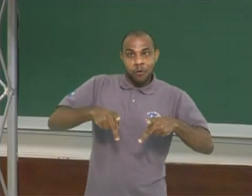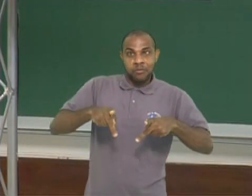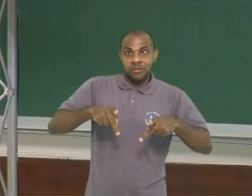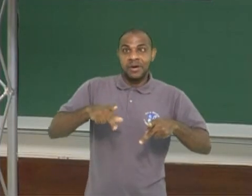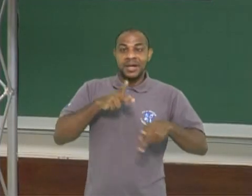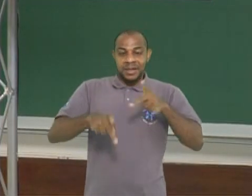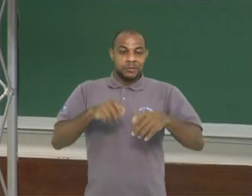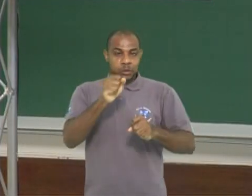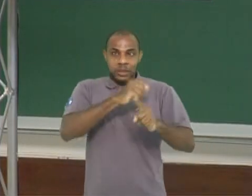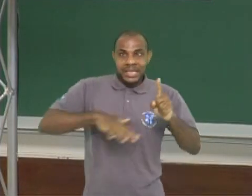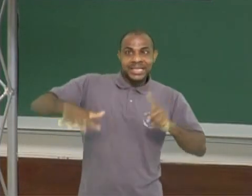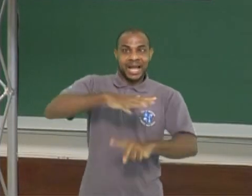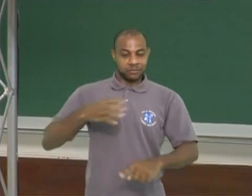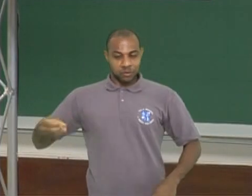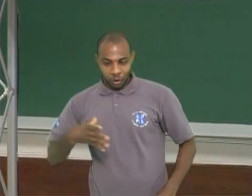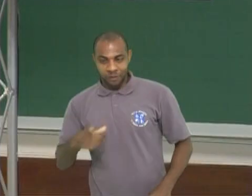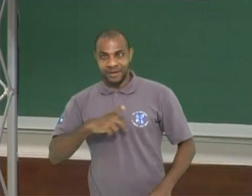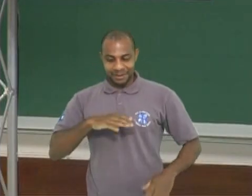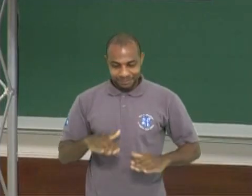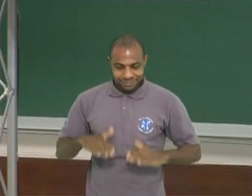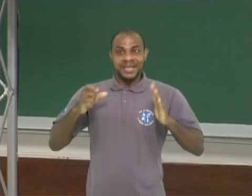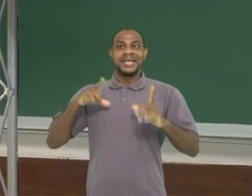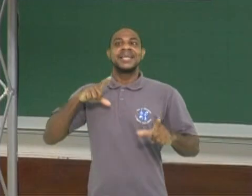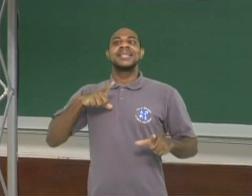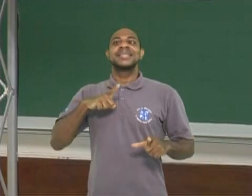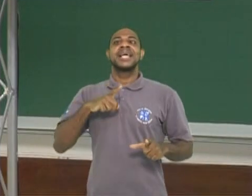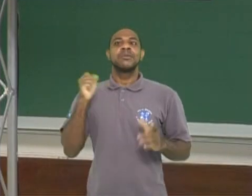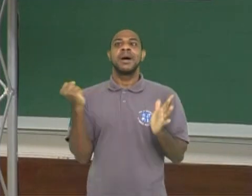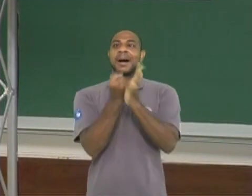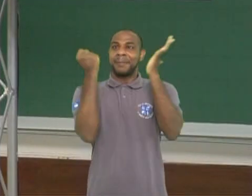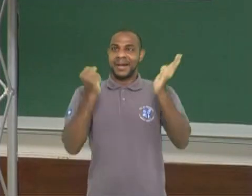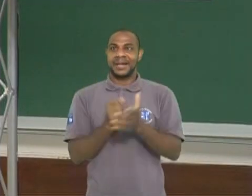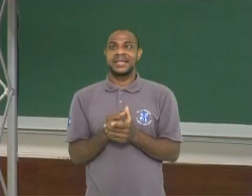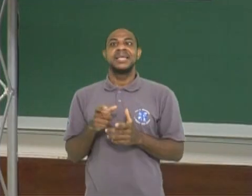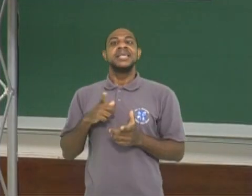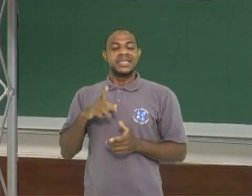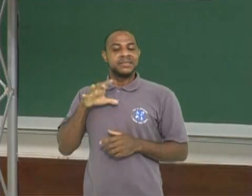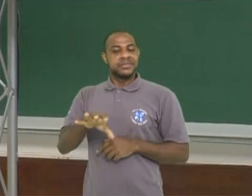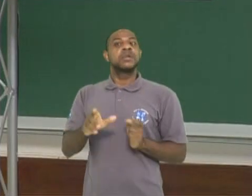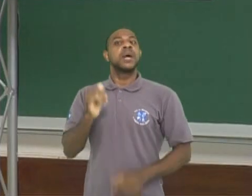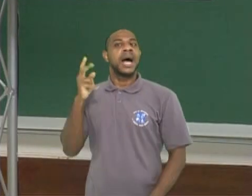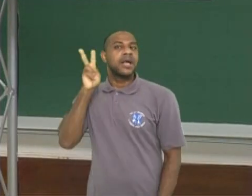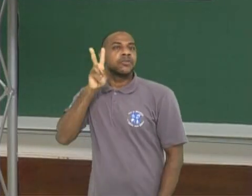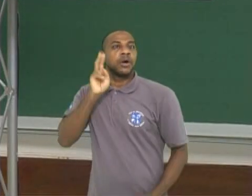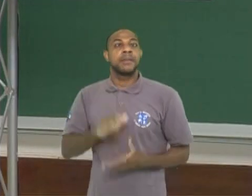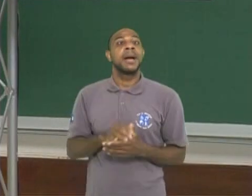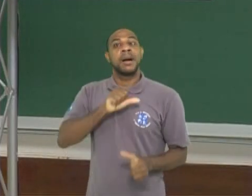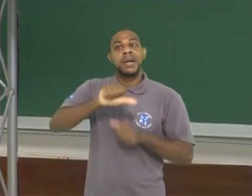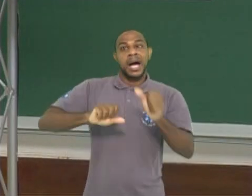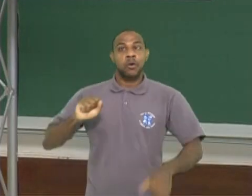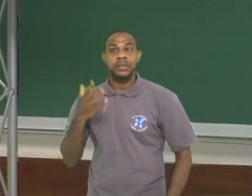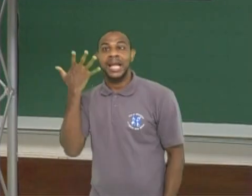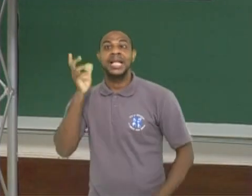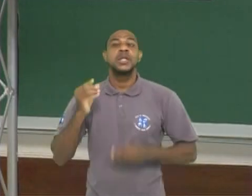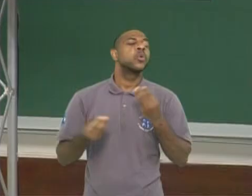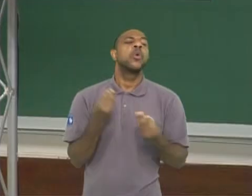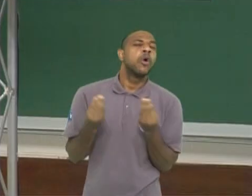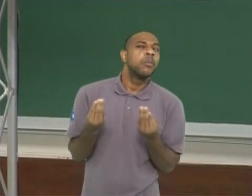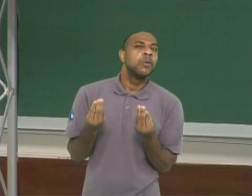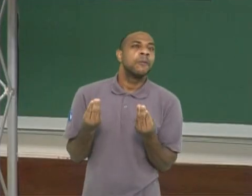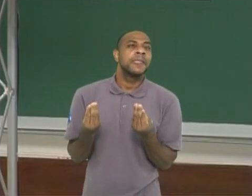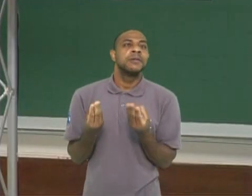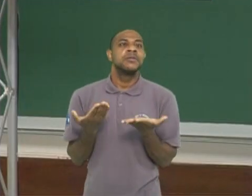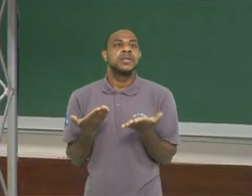aqui, cada sociedade deixa a sua marca e deixa a sua história. Só que essa mudança, ela acontece de forma